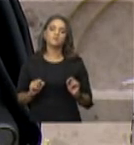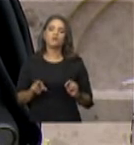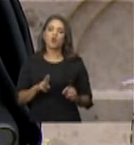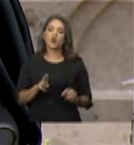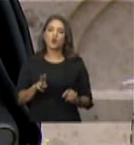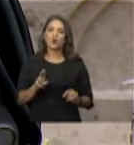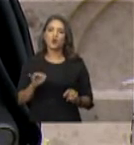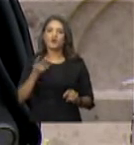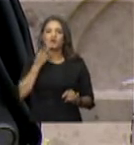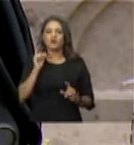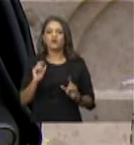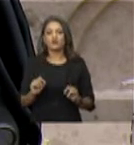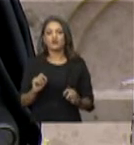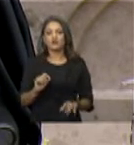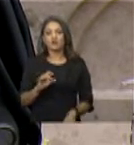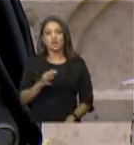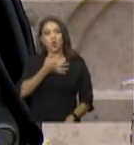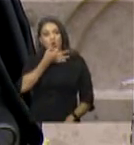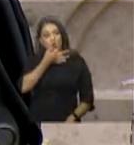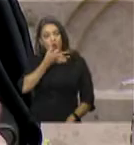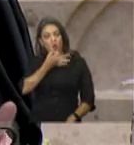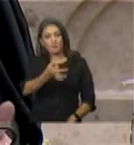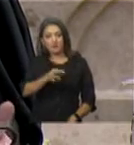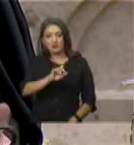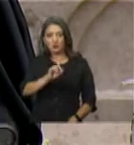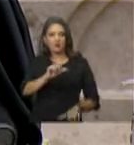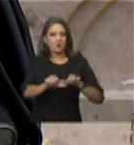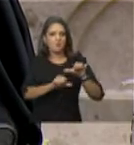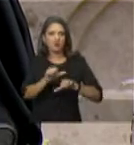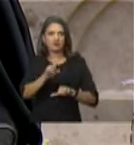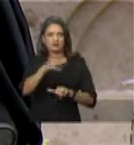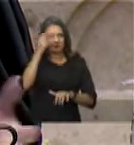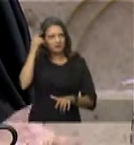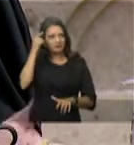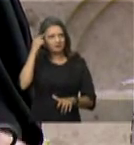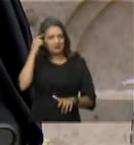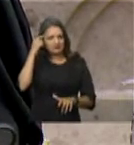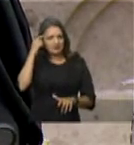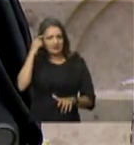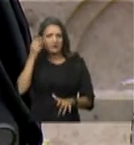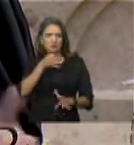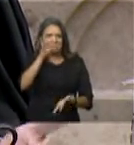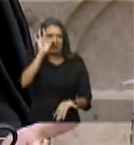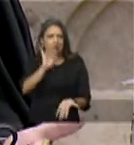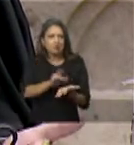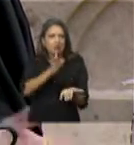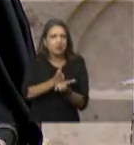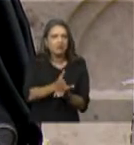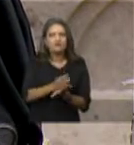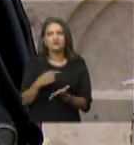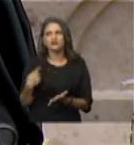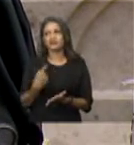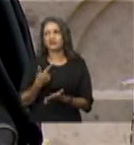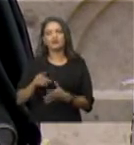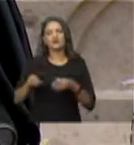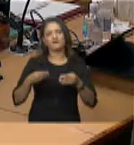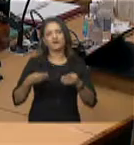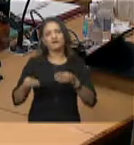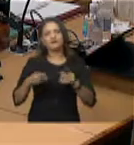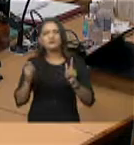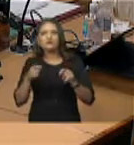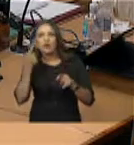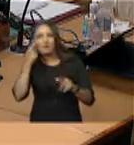Rui só não mudam de opinião aqueles que tem ideia fixa e eu creio que um de nós aqui tem dia fixa então